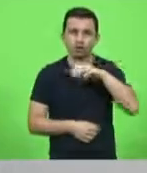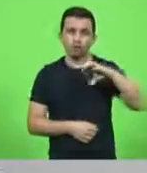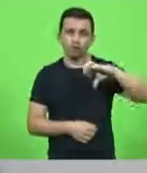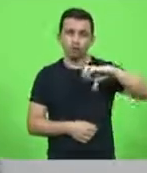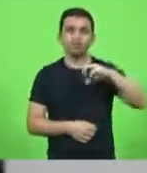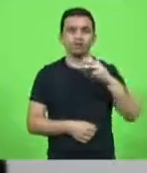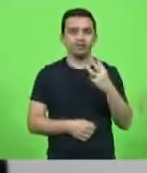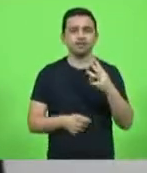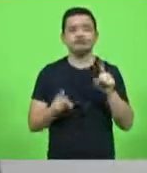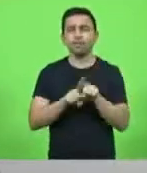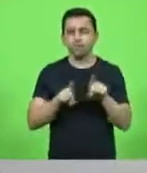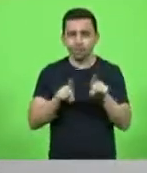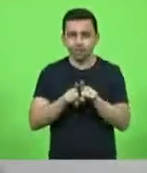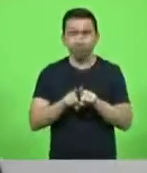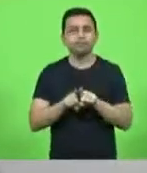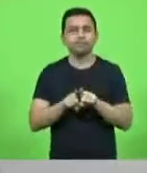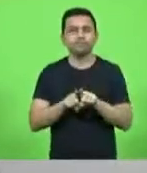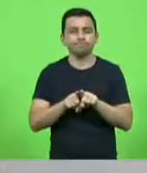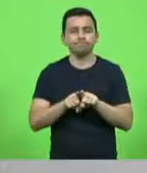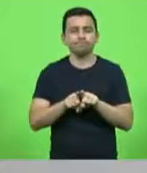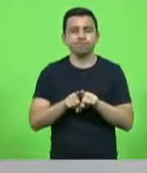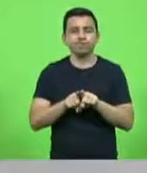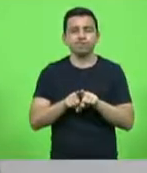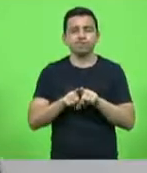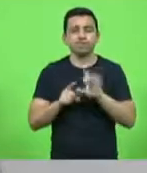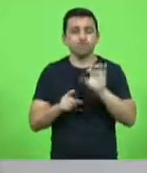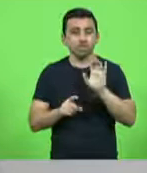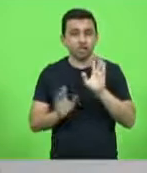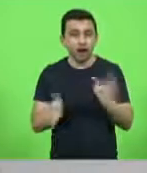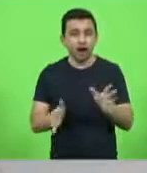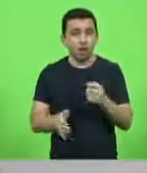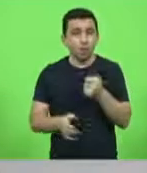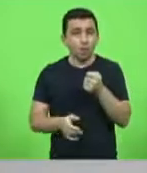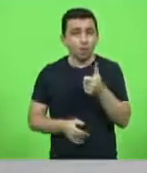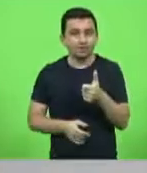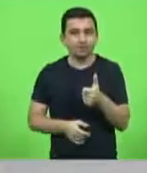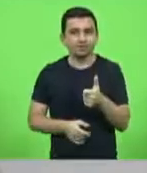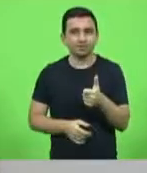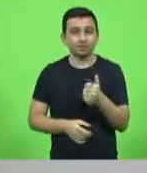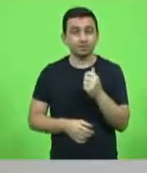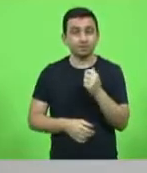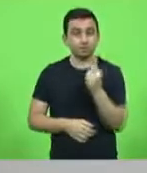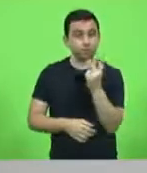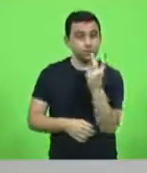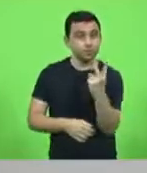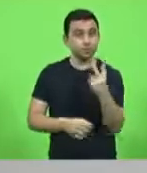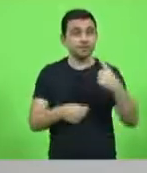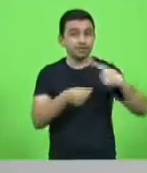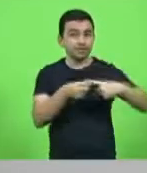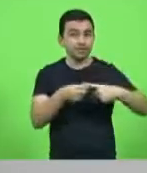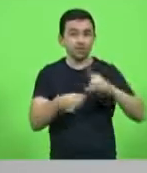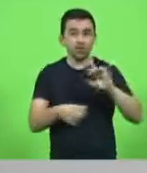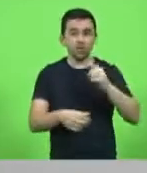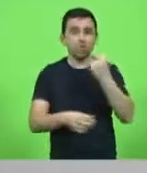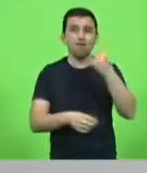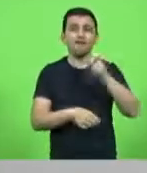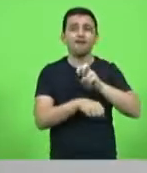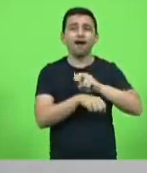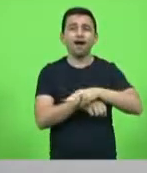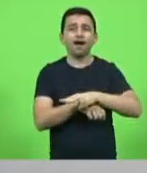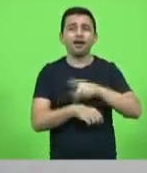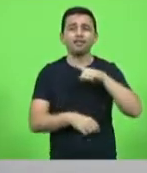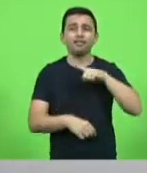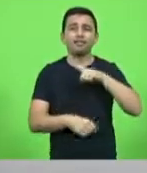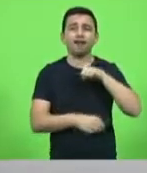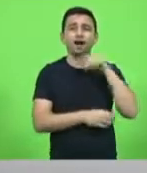cento essas duas que não tinham lotação total mais dessas duas cidades apenas uma vaga era destinado a pacientes